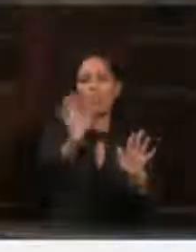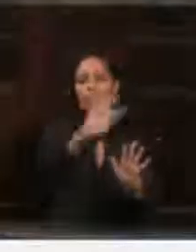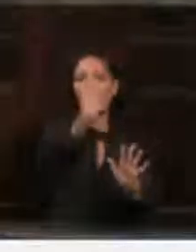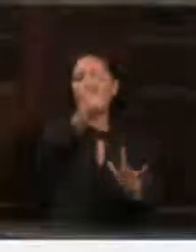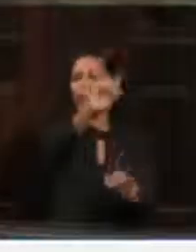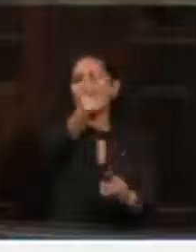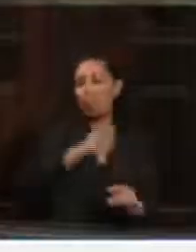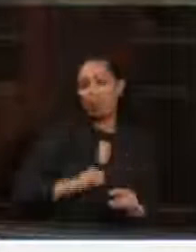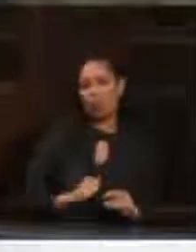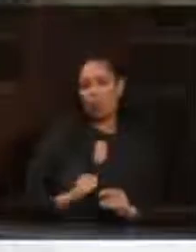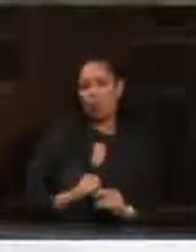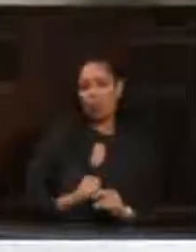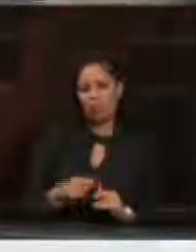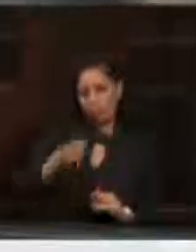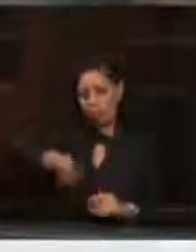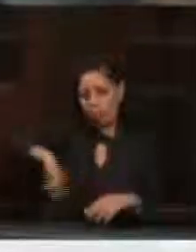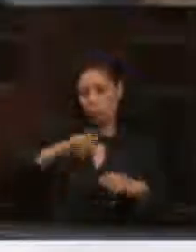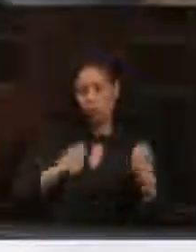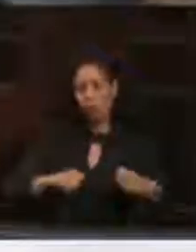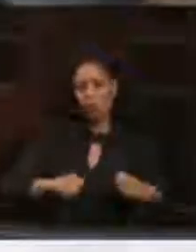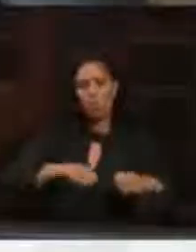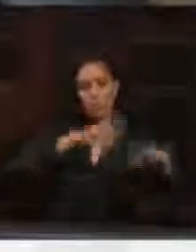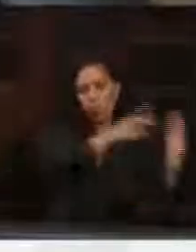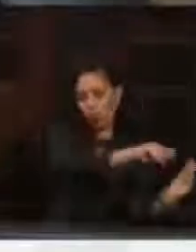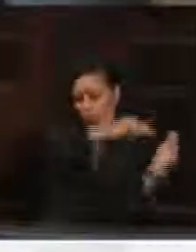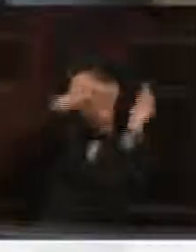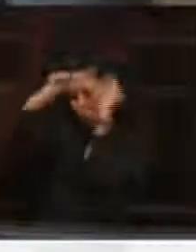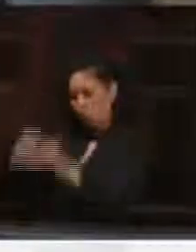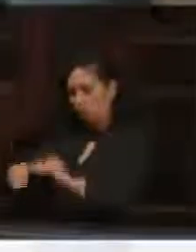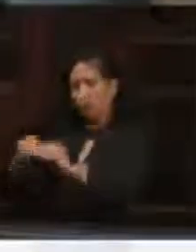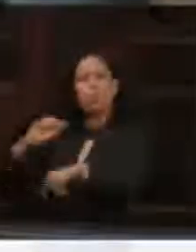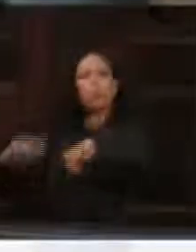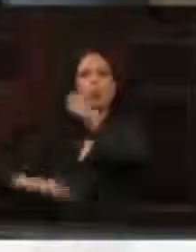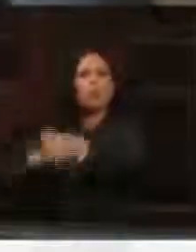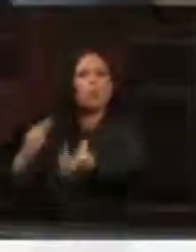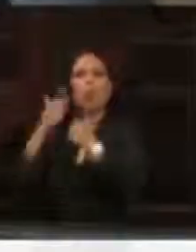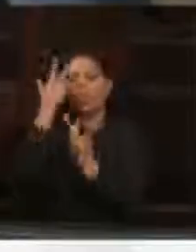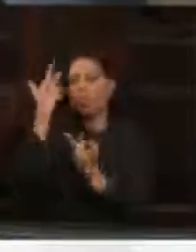Vai ter o destacamento do batalhão lá em cima.